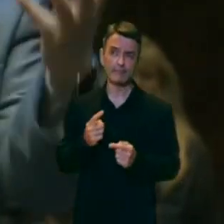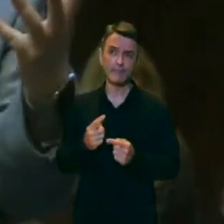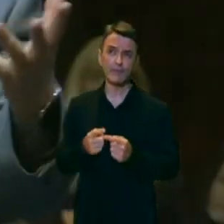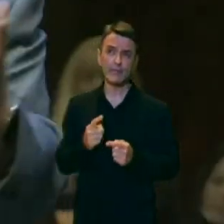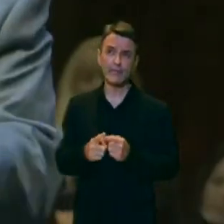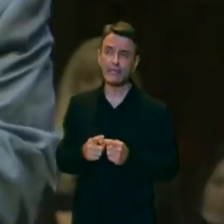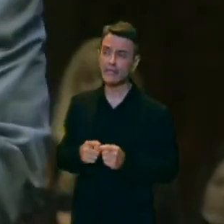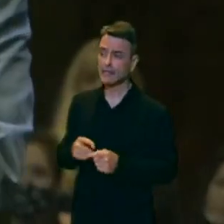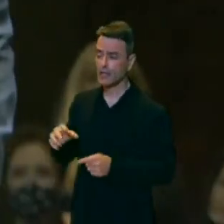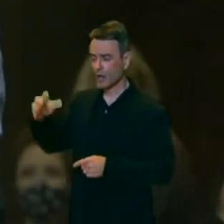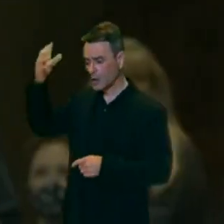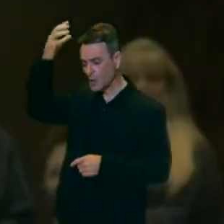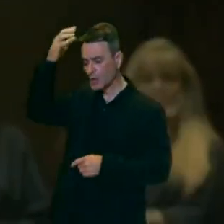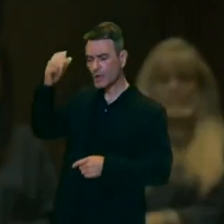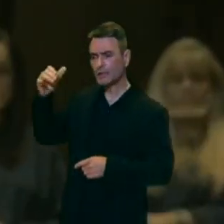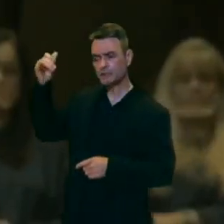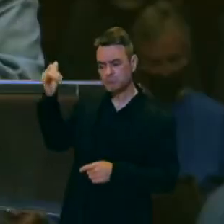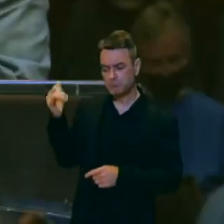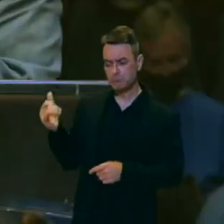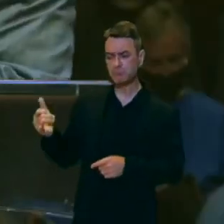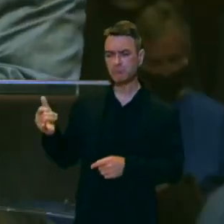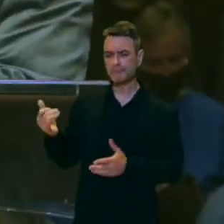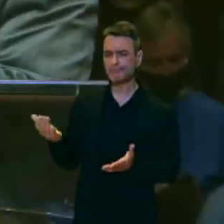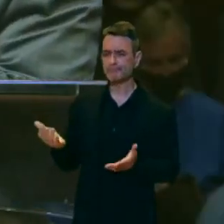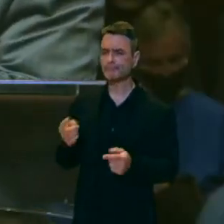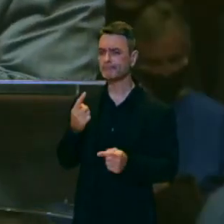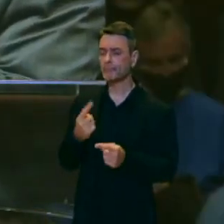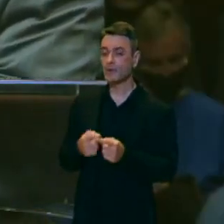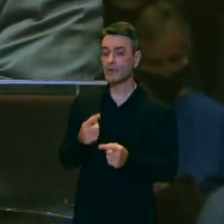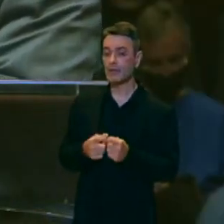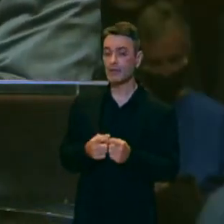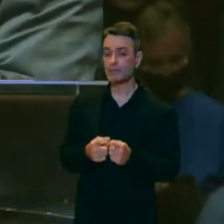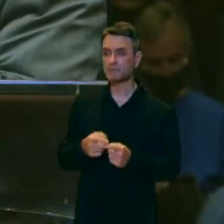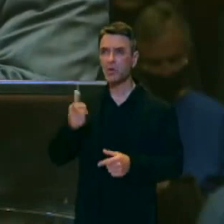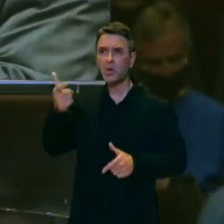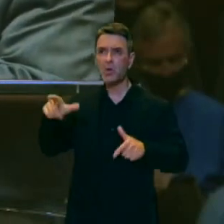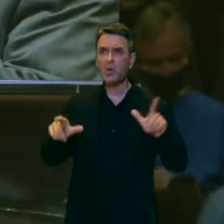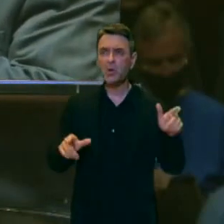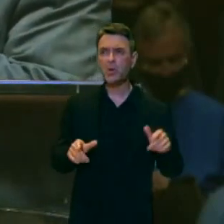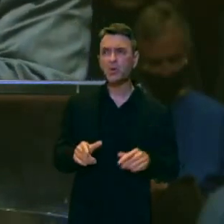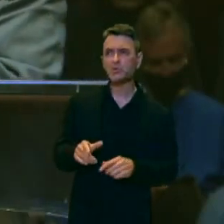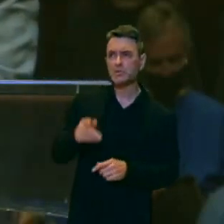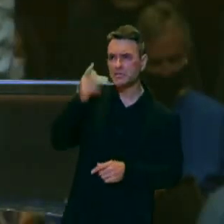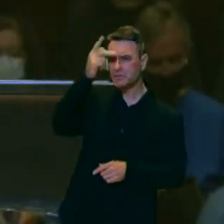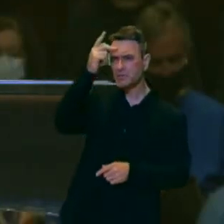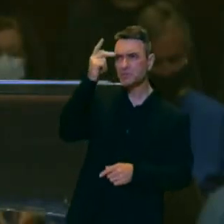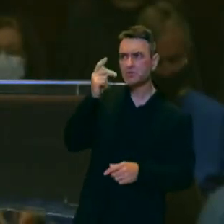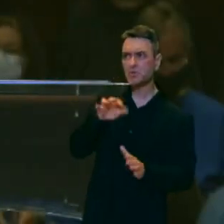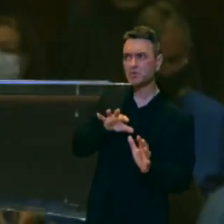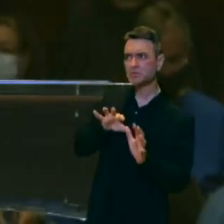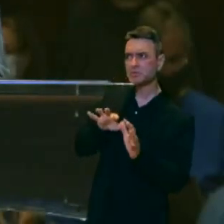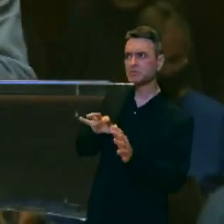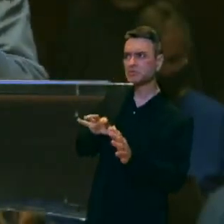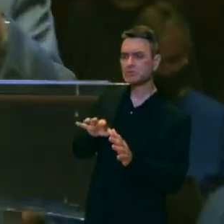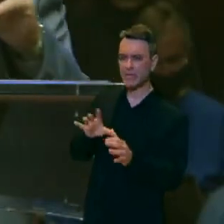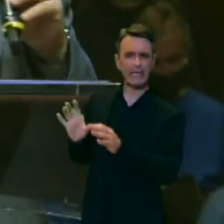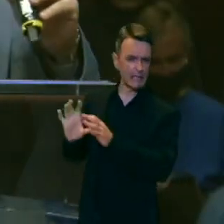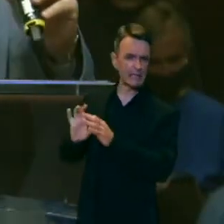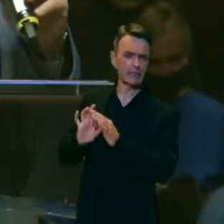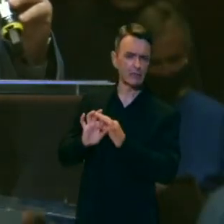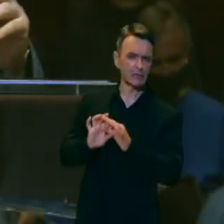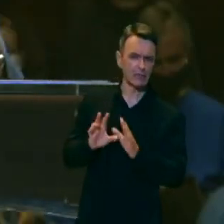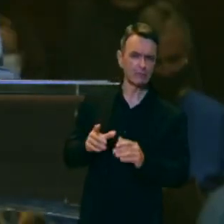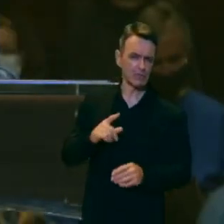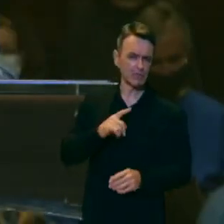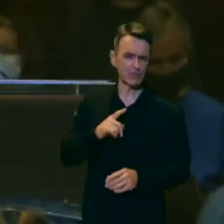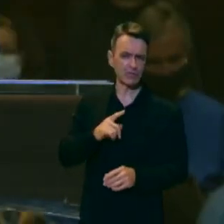a voz, e estava ouvindo, na verdade, outras vozes. É que naquele tempo existia um coro de